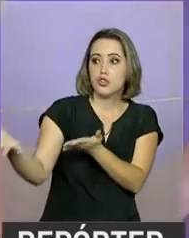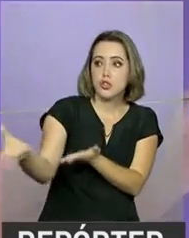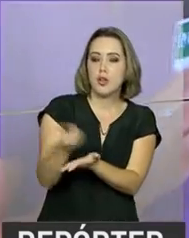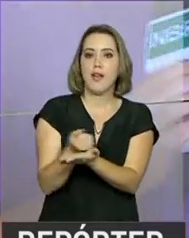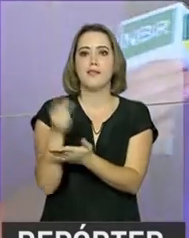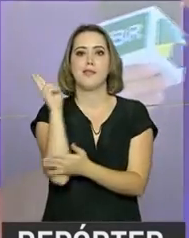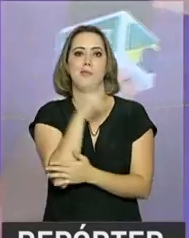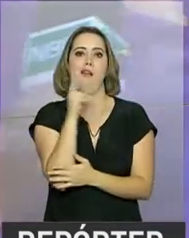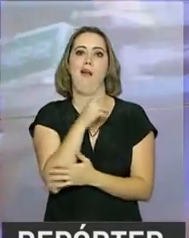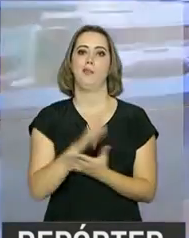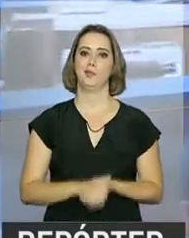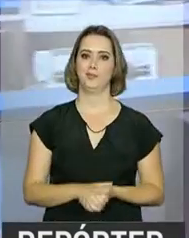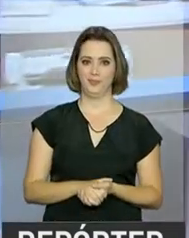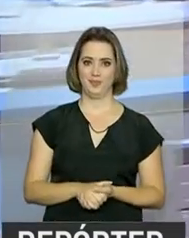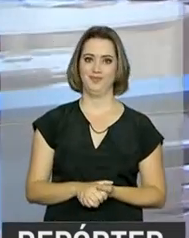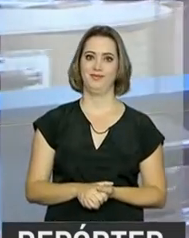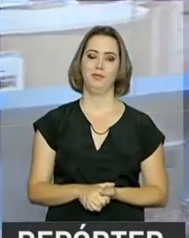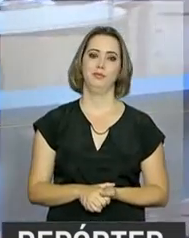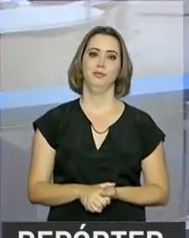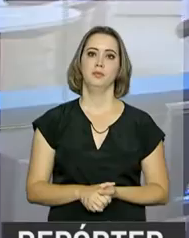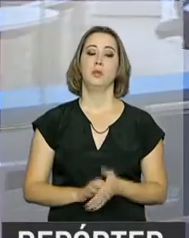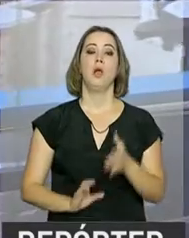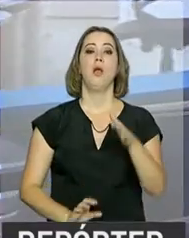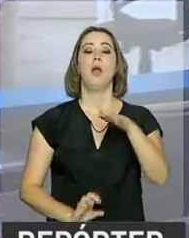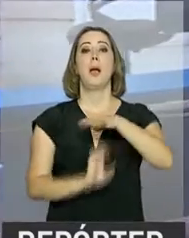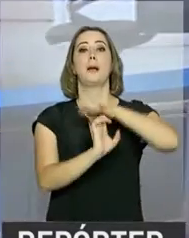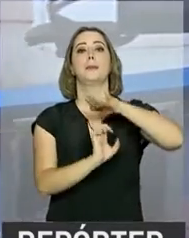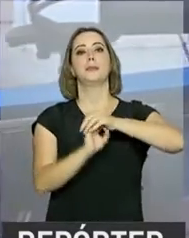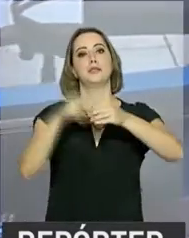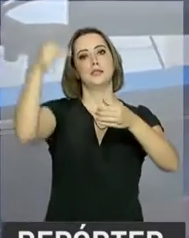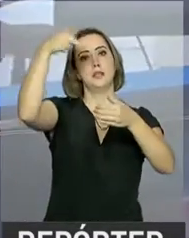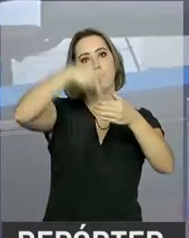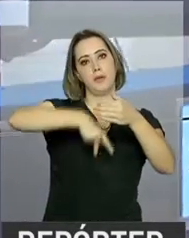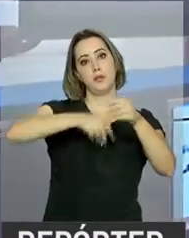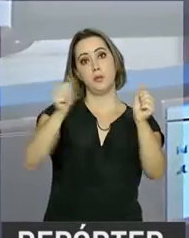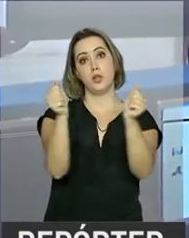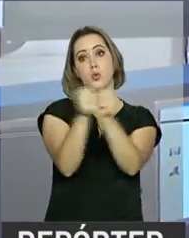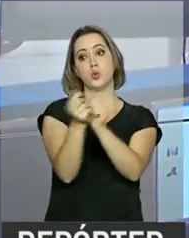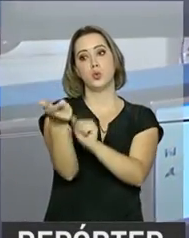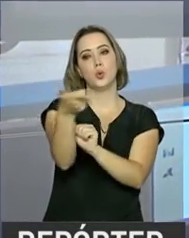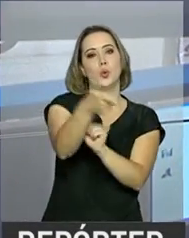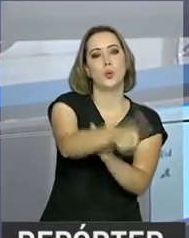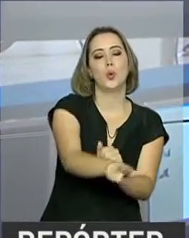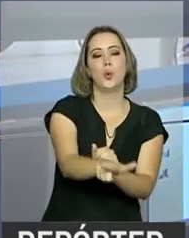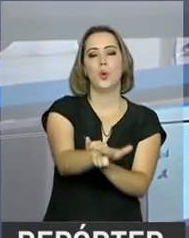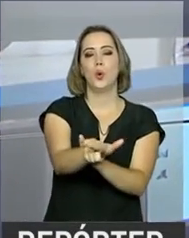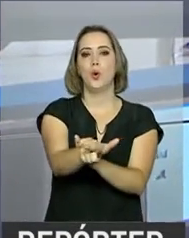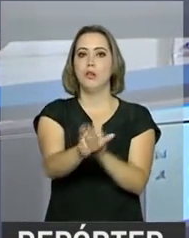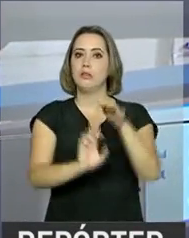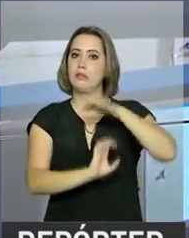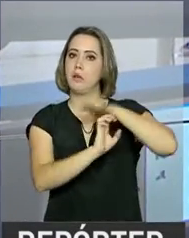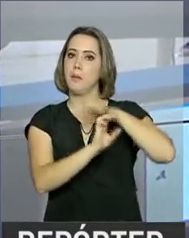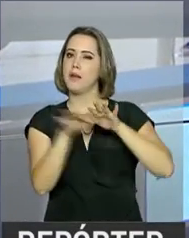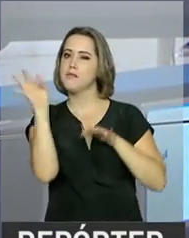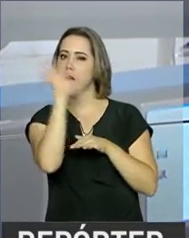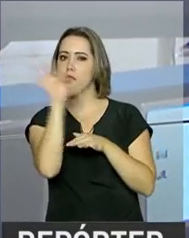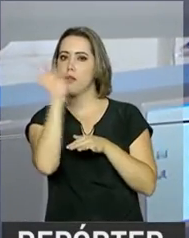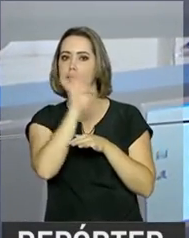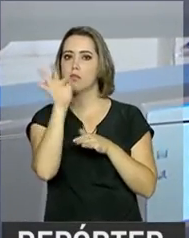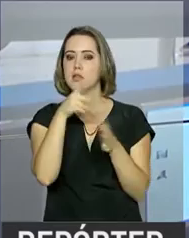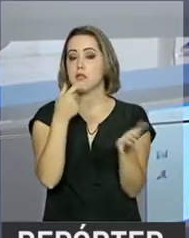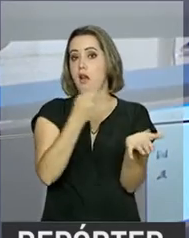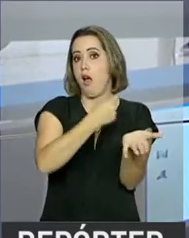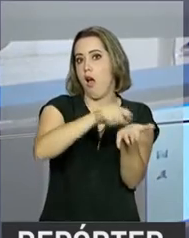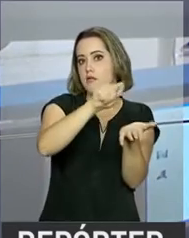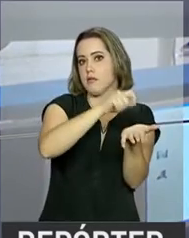pelas informações a petrobras ea empresa francesa total assinaram nesta terça feira contratos que ultrapassam